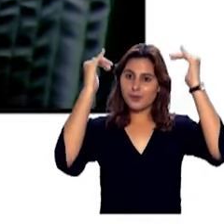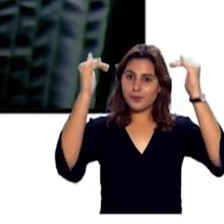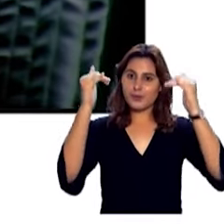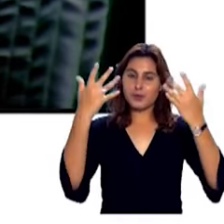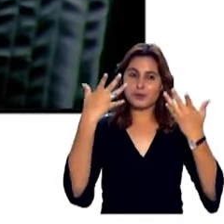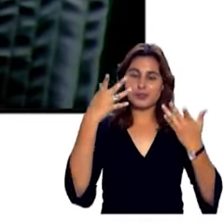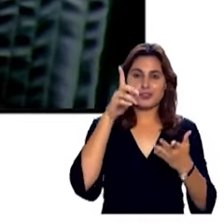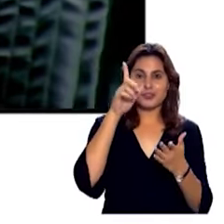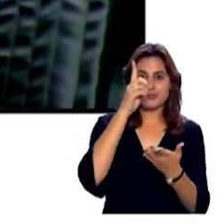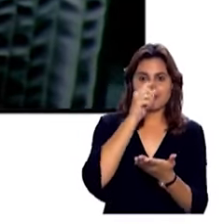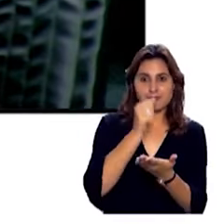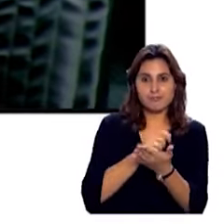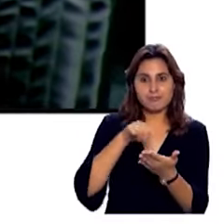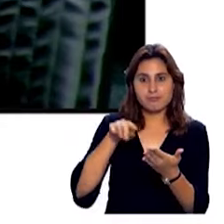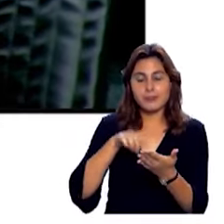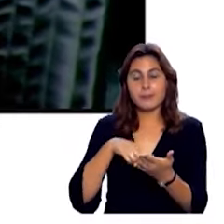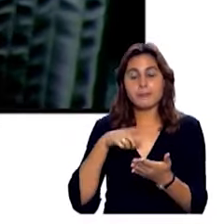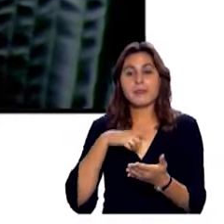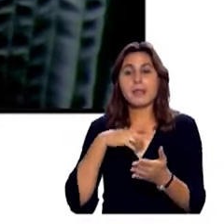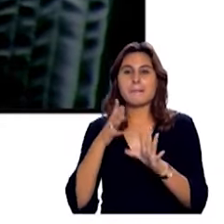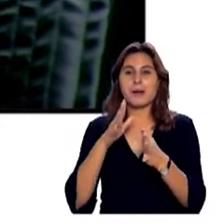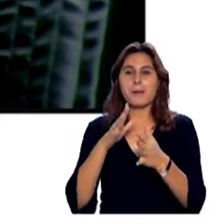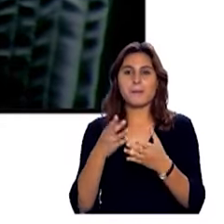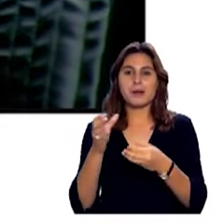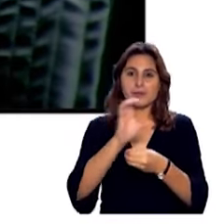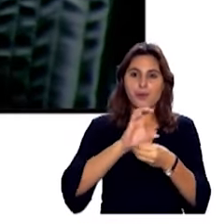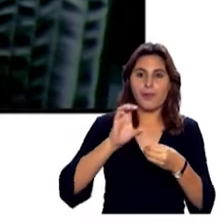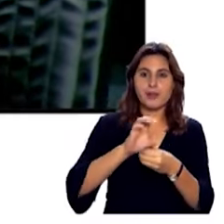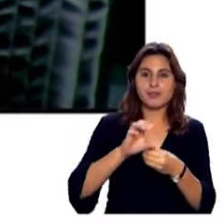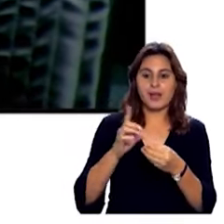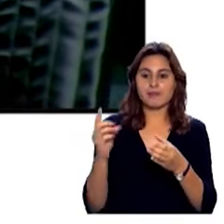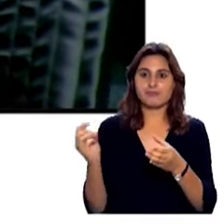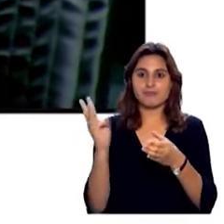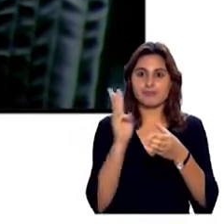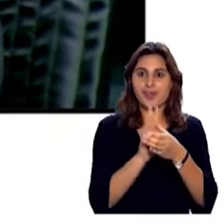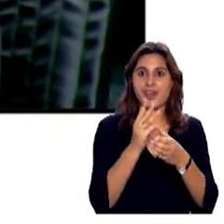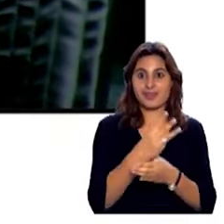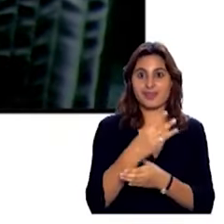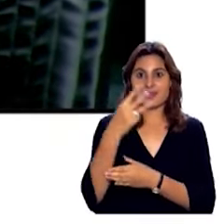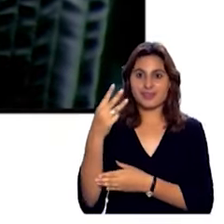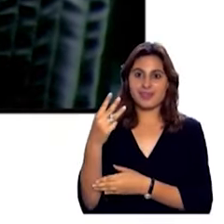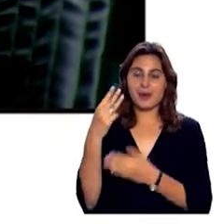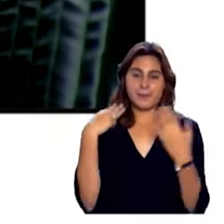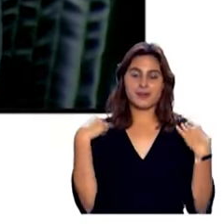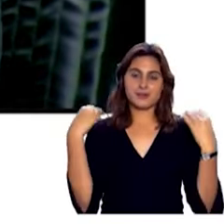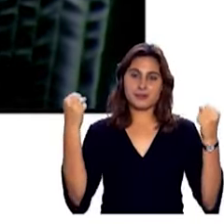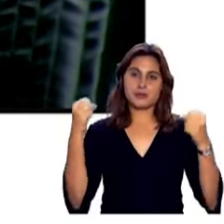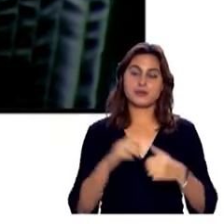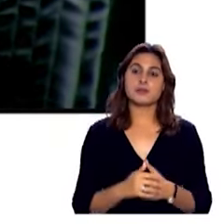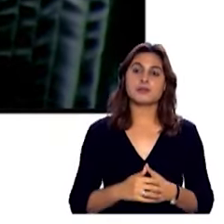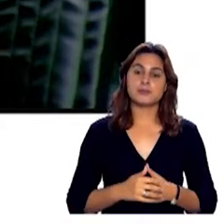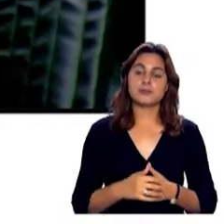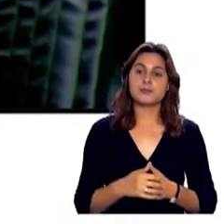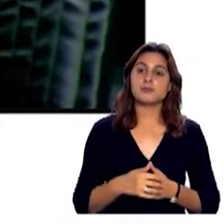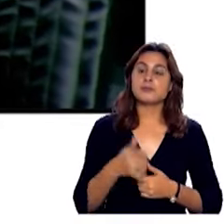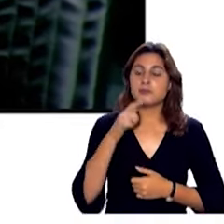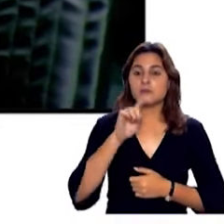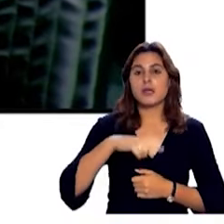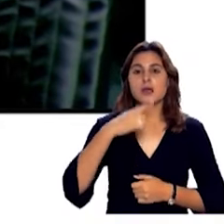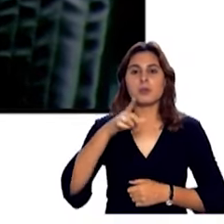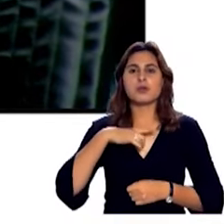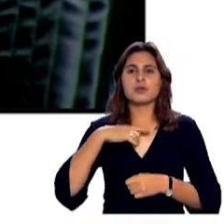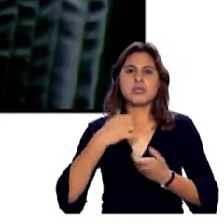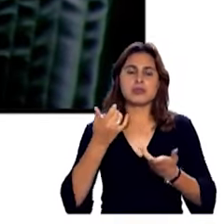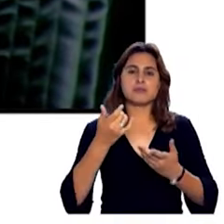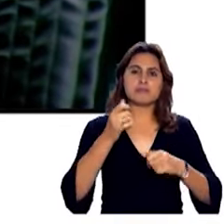de três magistrados e depois a gente vai ter aquelas outras circuitos né as as a a os procedimentos